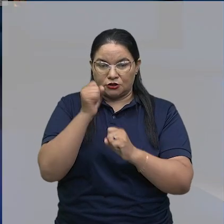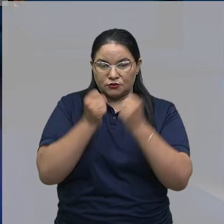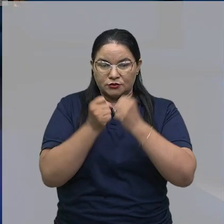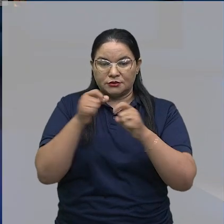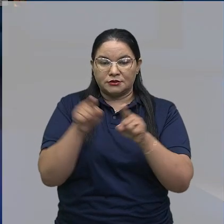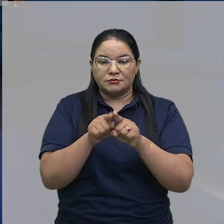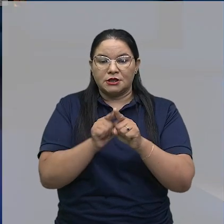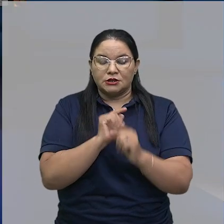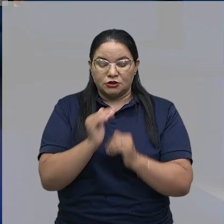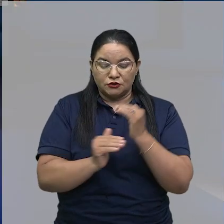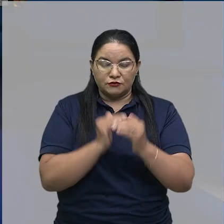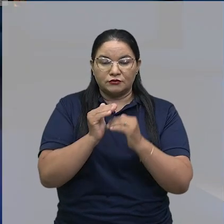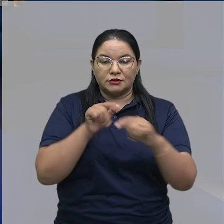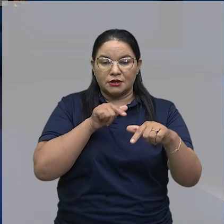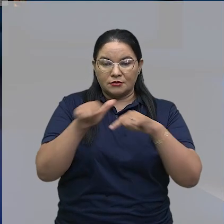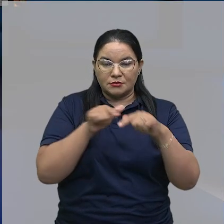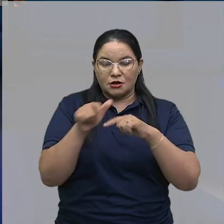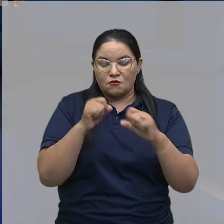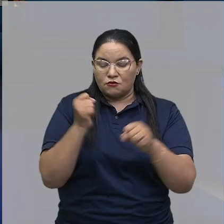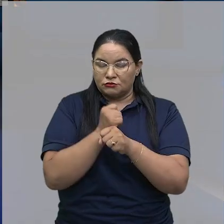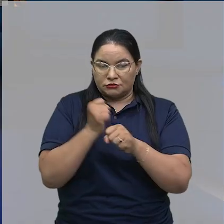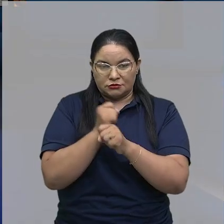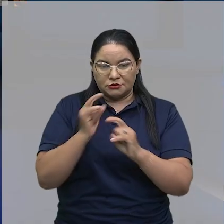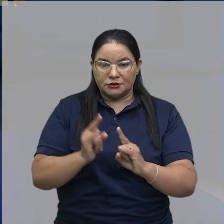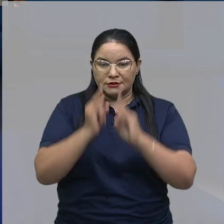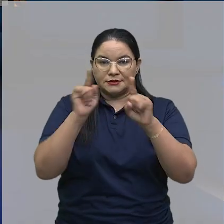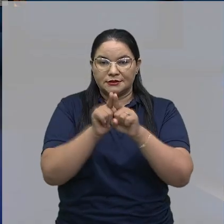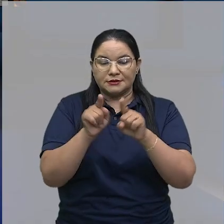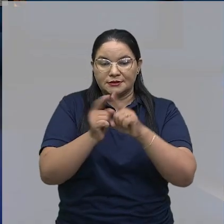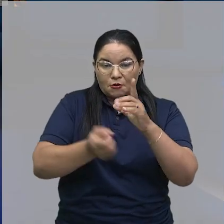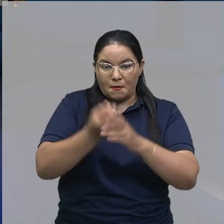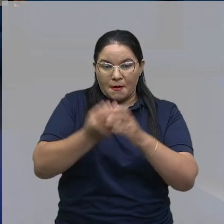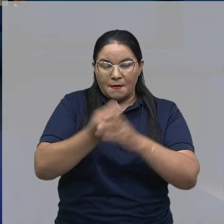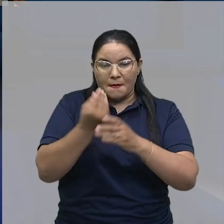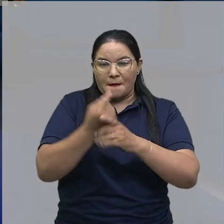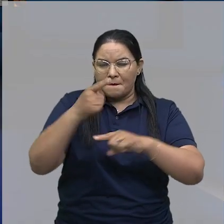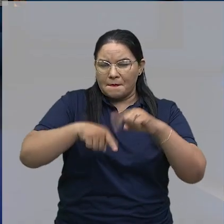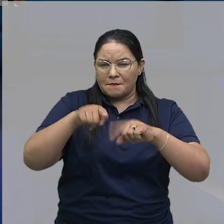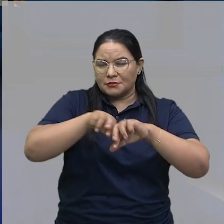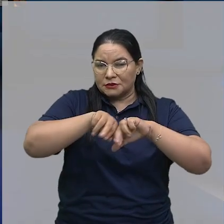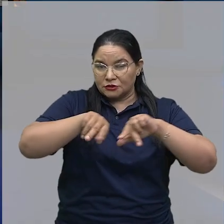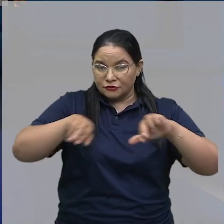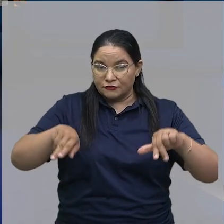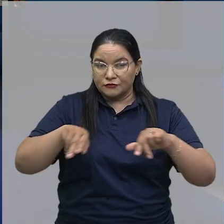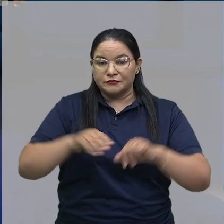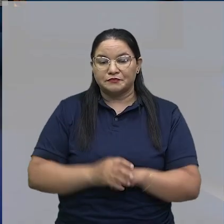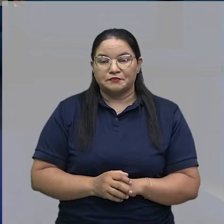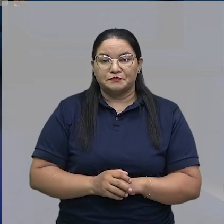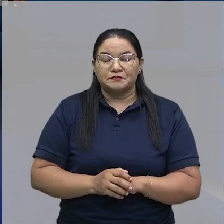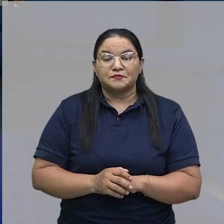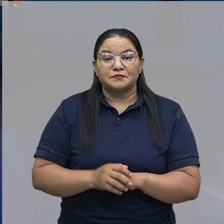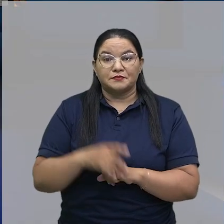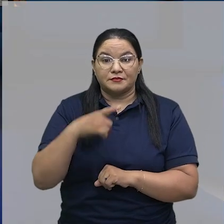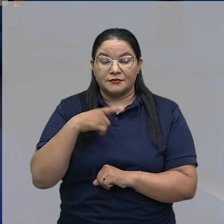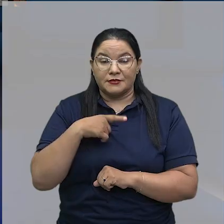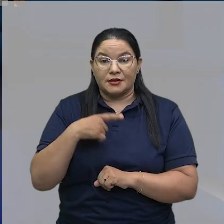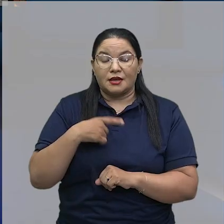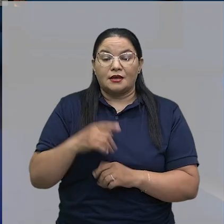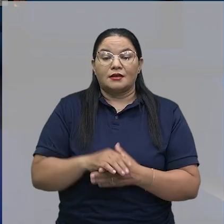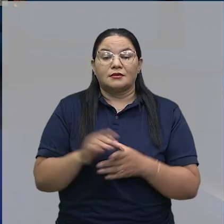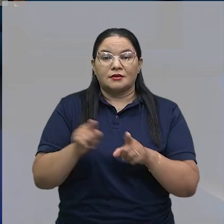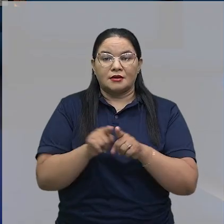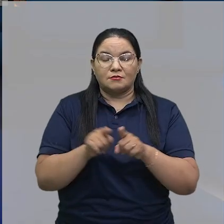ali atividades como construção civil e produção de bens duráveis, que vêm da atividade